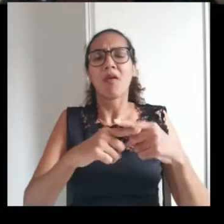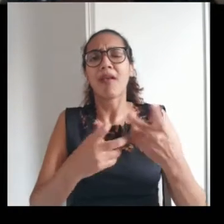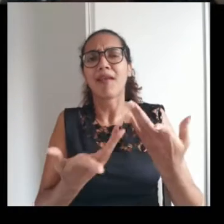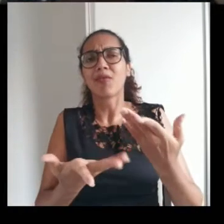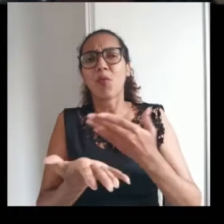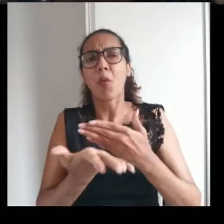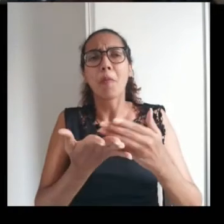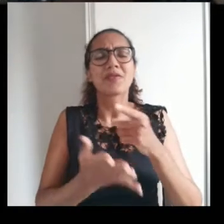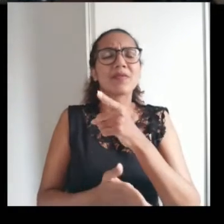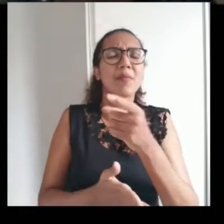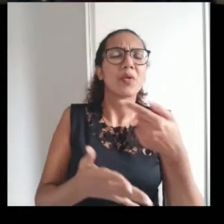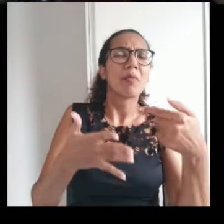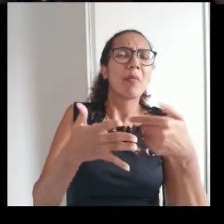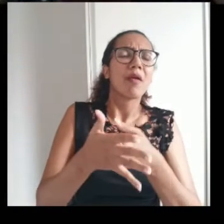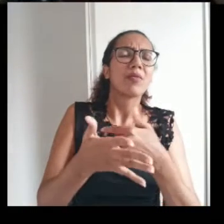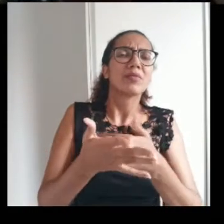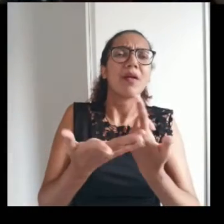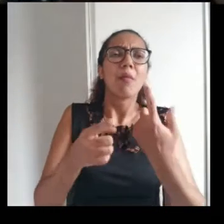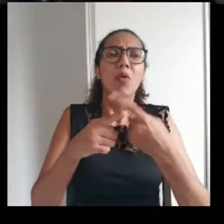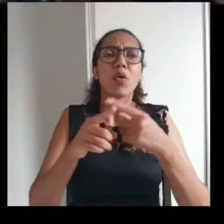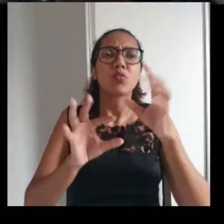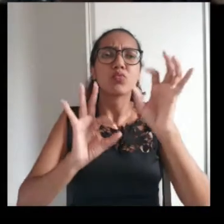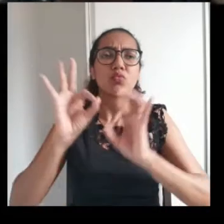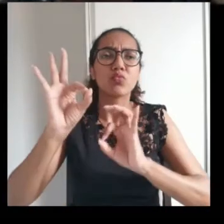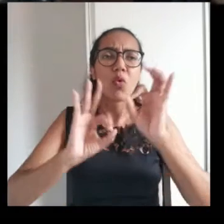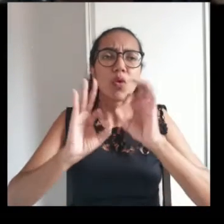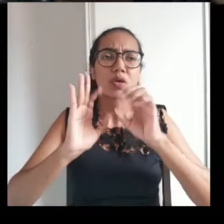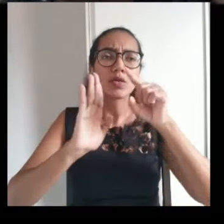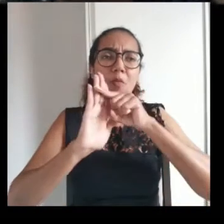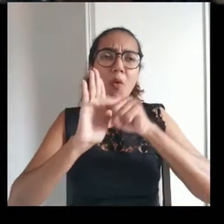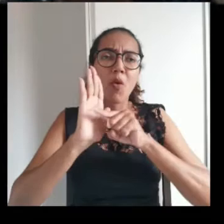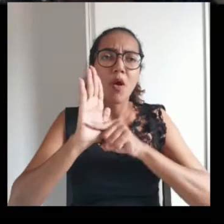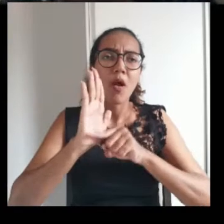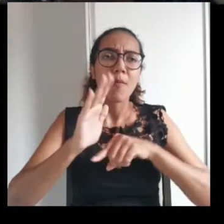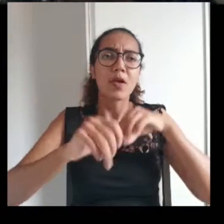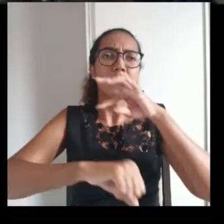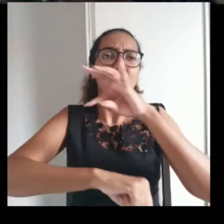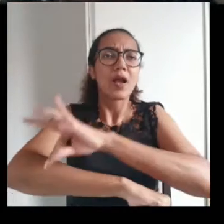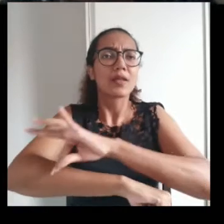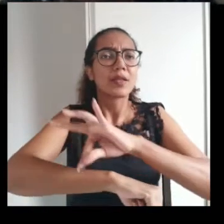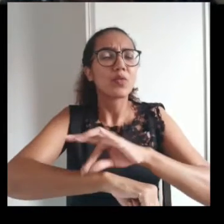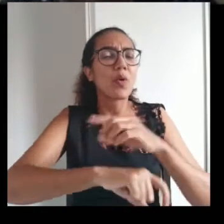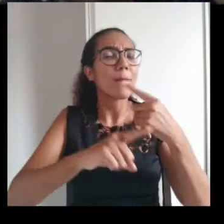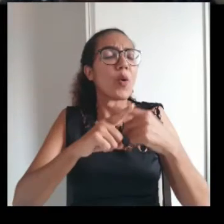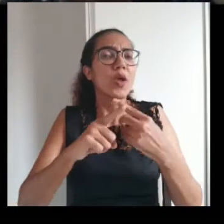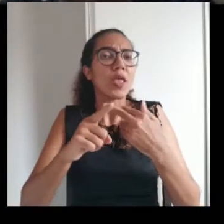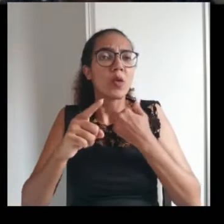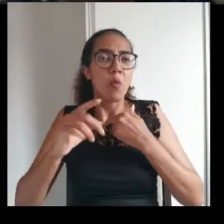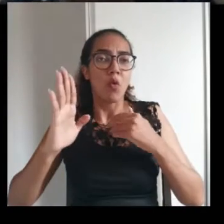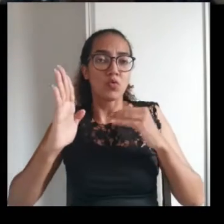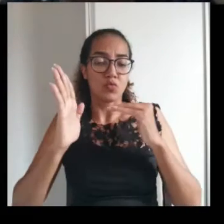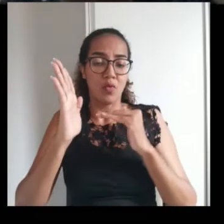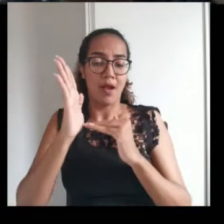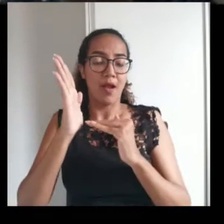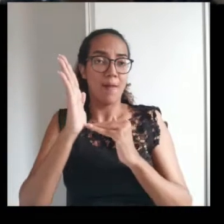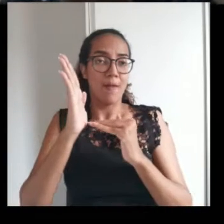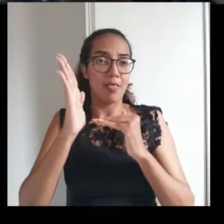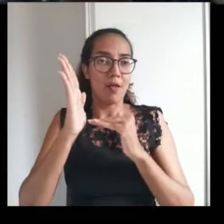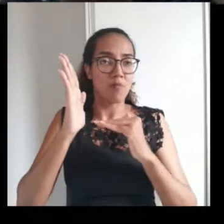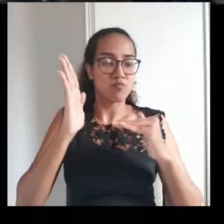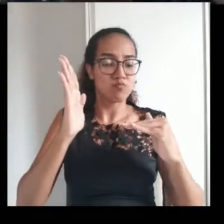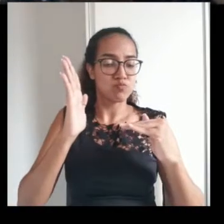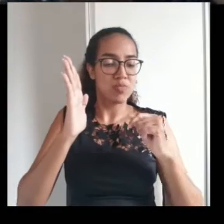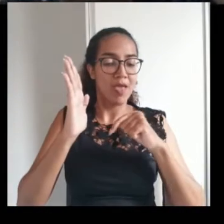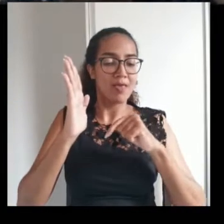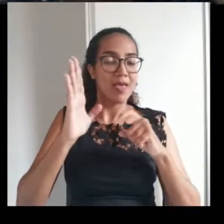que quando eu estou programando uma arquitetura em camadas eu não posso fazer a dependência da camada de baixo com a camada de cima, por exemplo? Tem